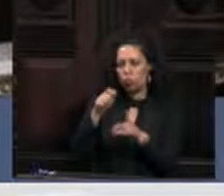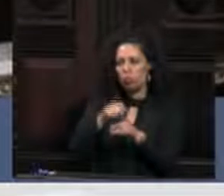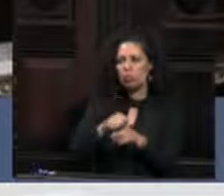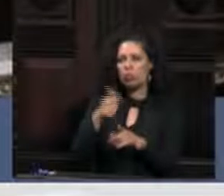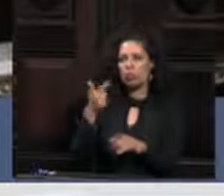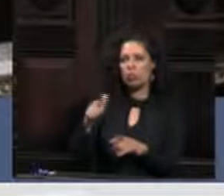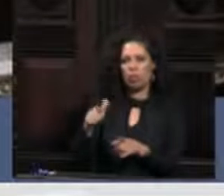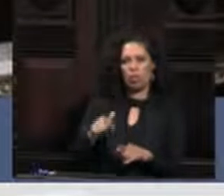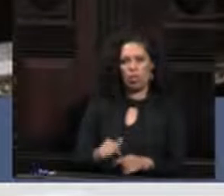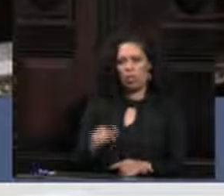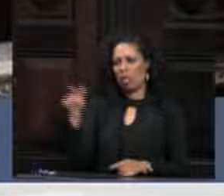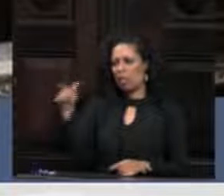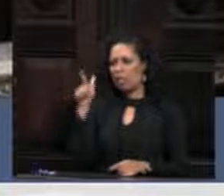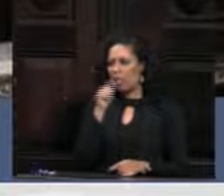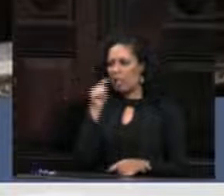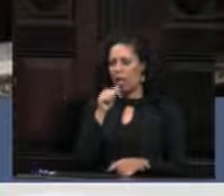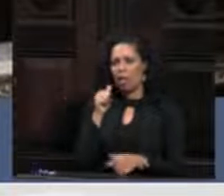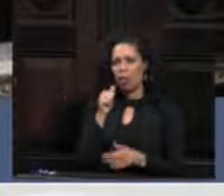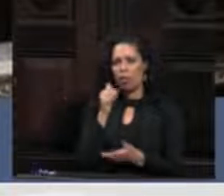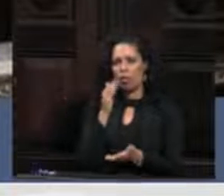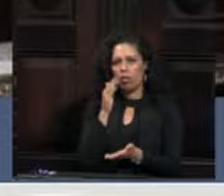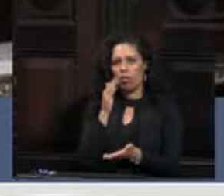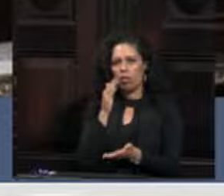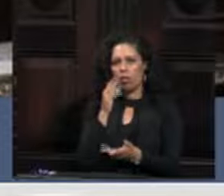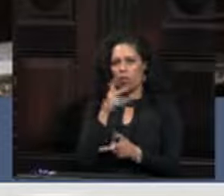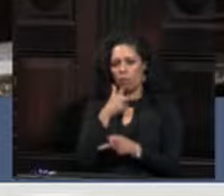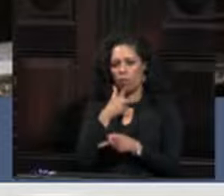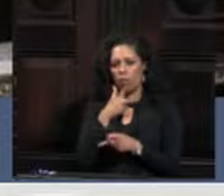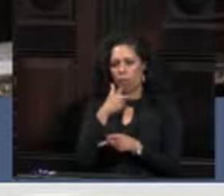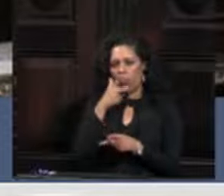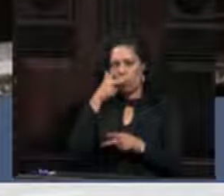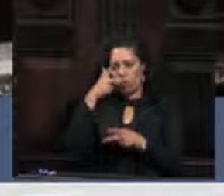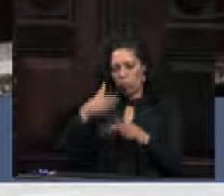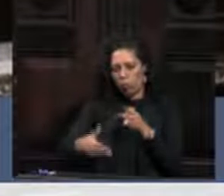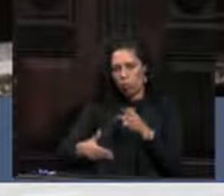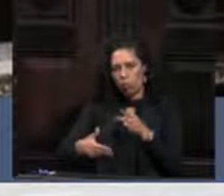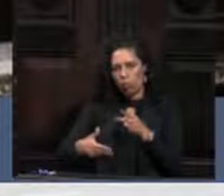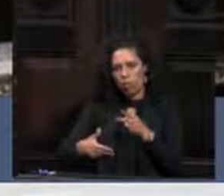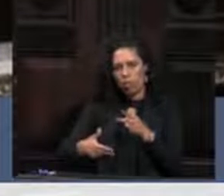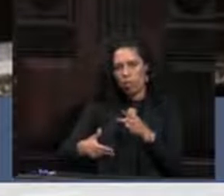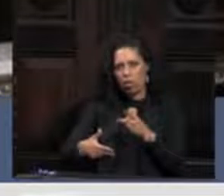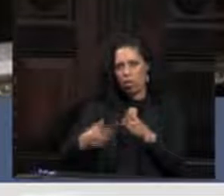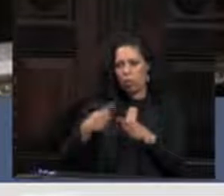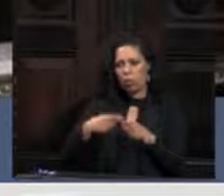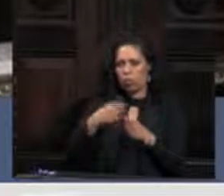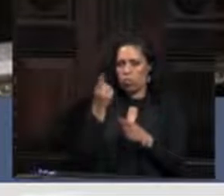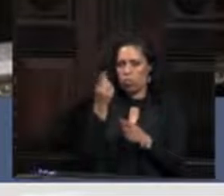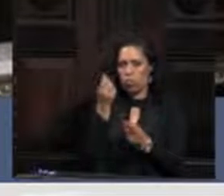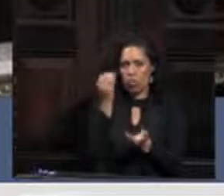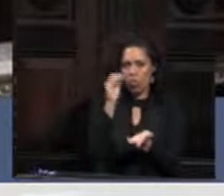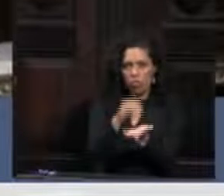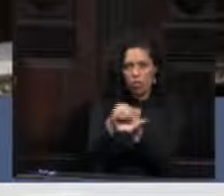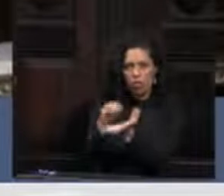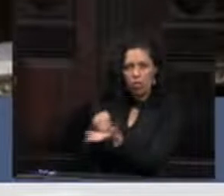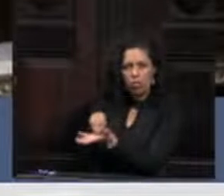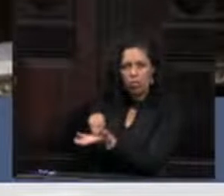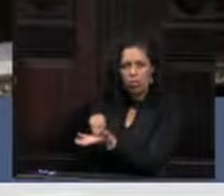terá sua água cortada pela impossibilidade de pagar a conta de água?